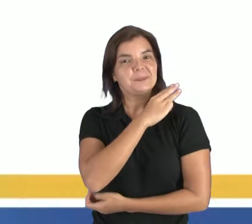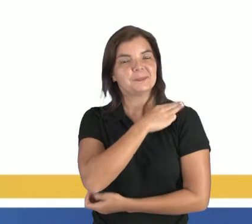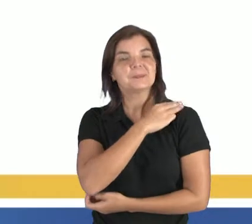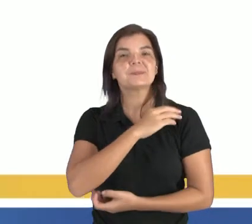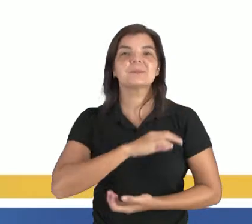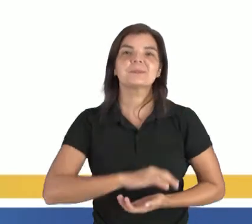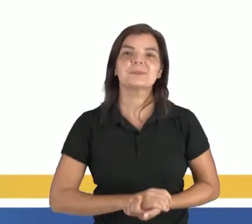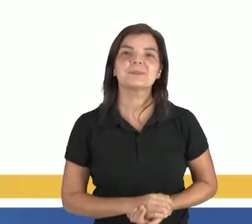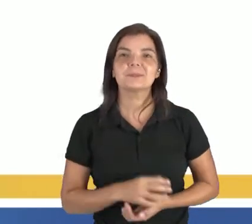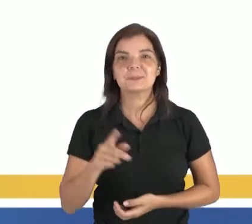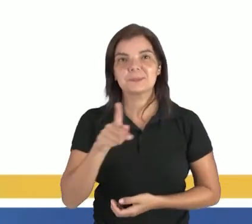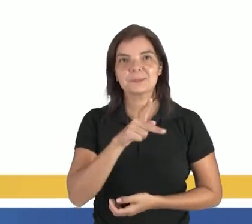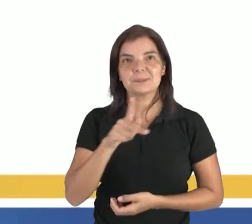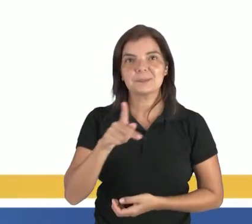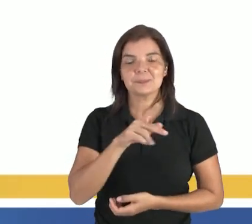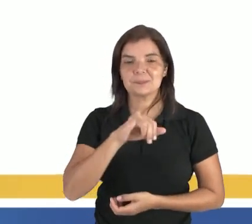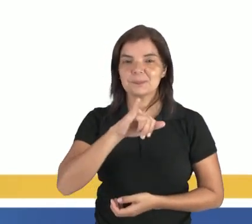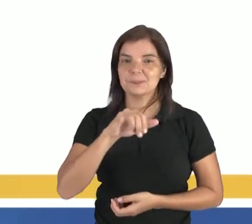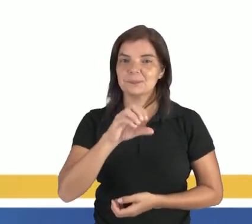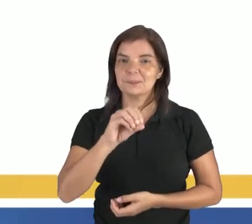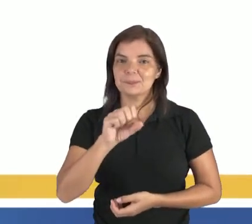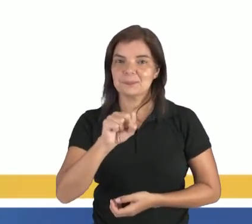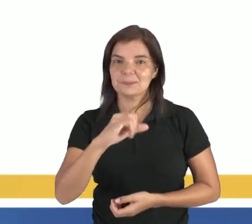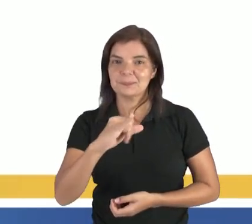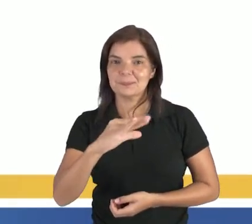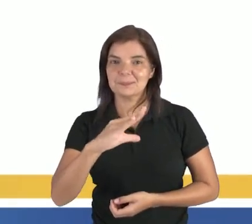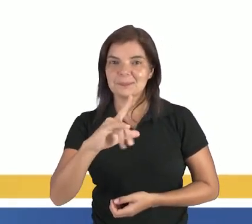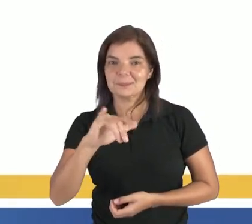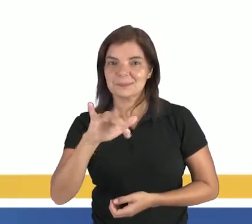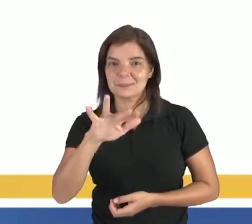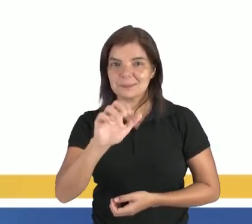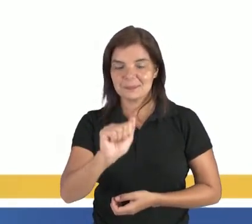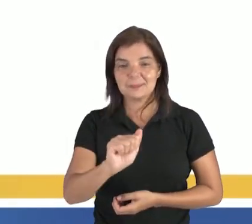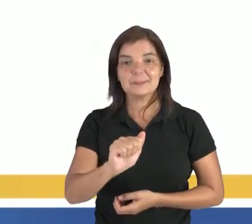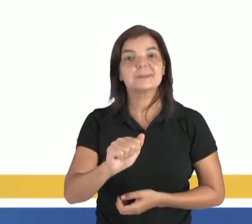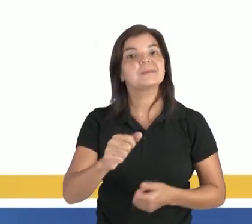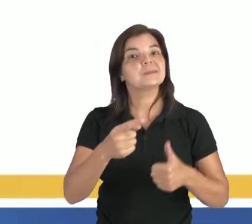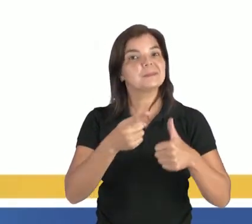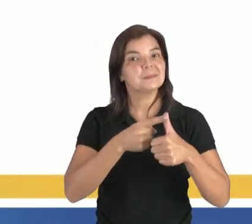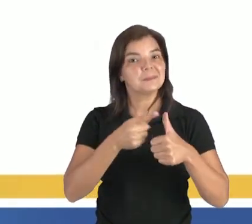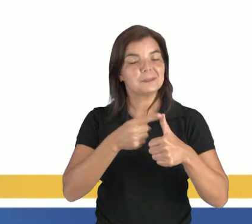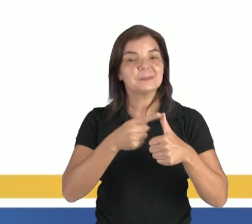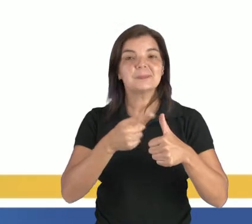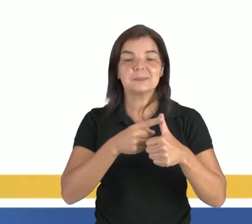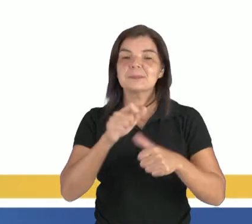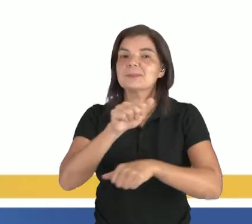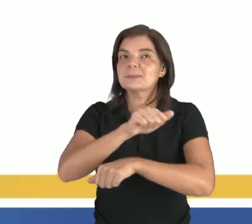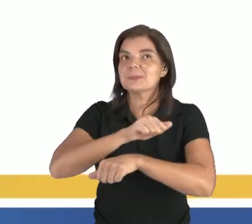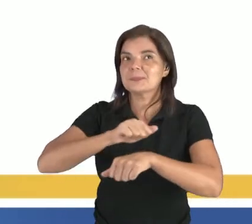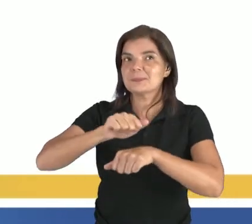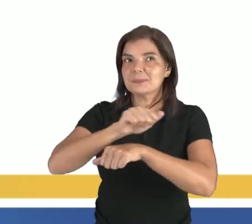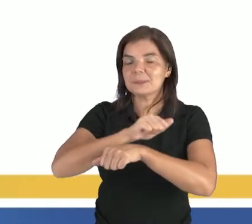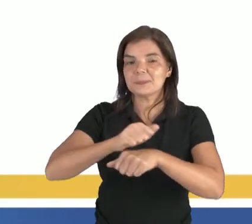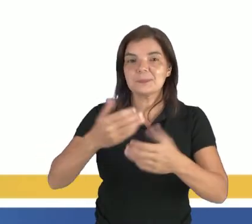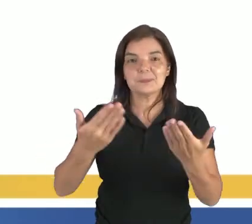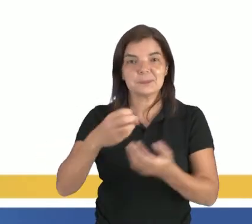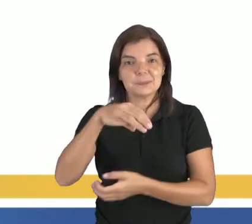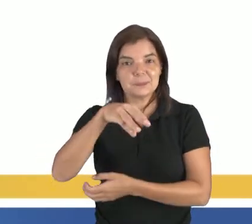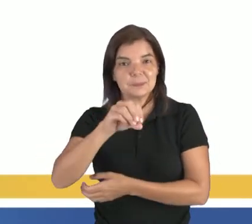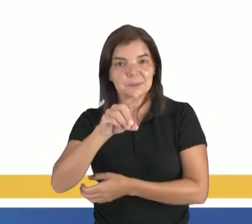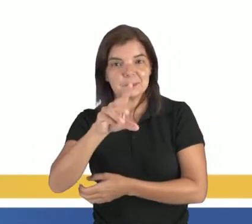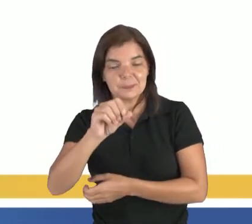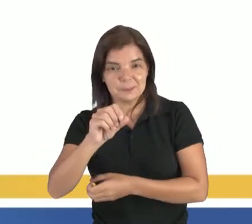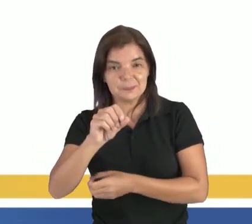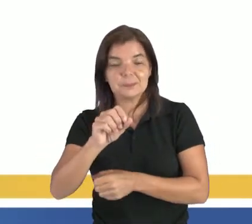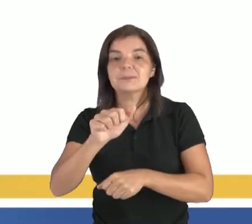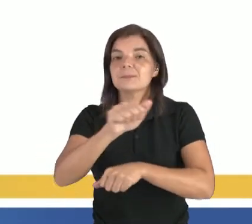ensino médio. Eu sou a teacher Josicleia e hoje nós vamos fazer a parte 2 falando dos advérbios. Hoje é advérbios de modo